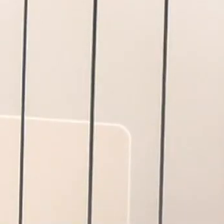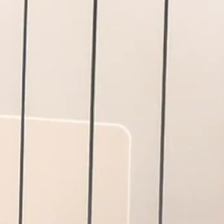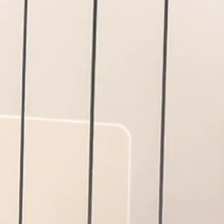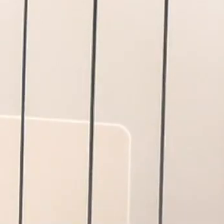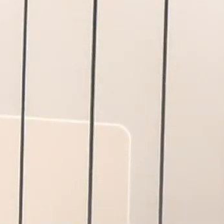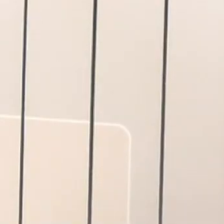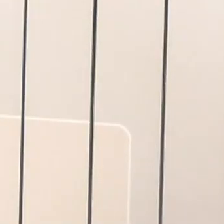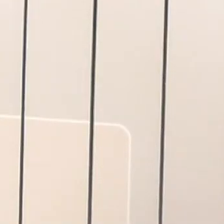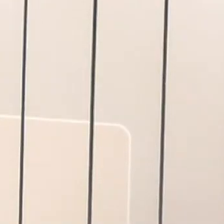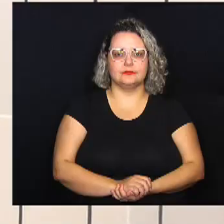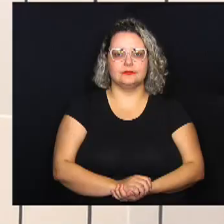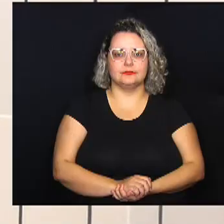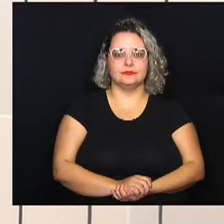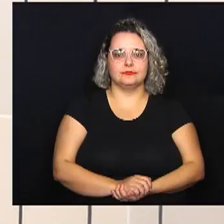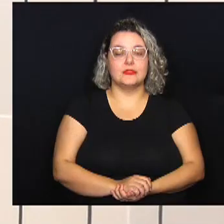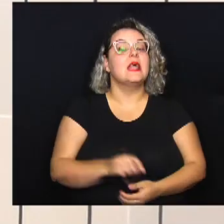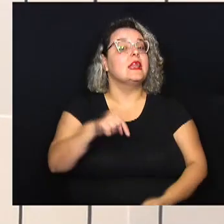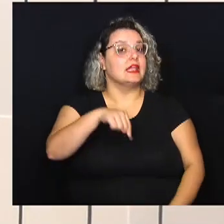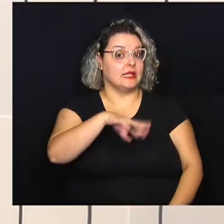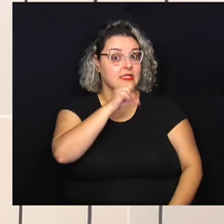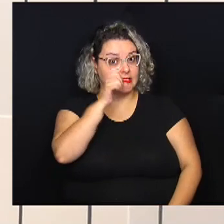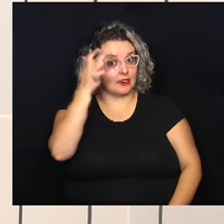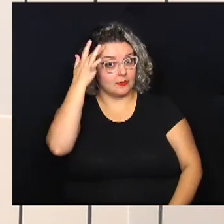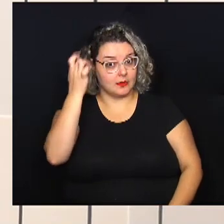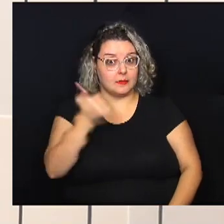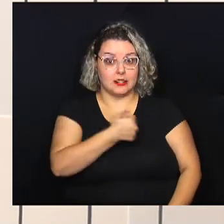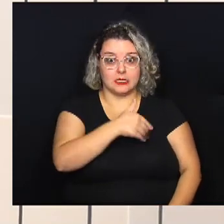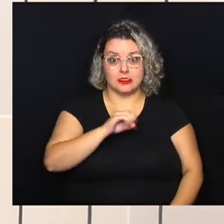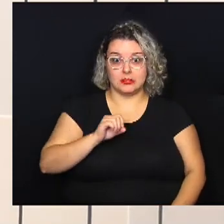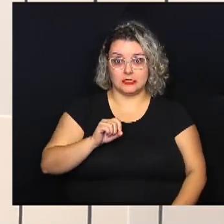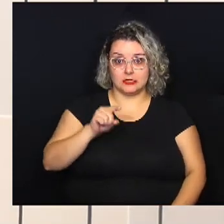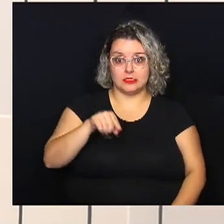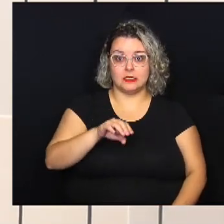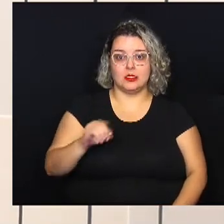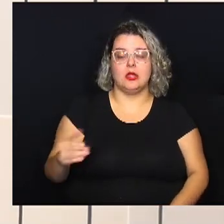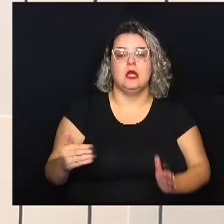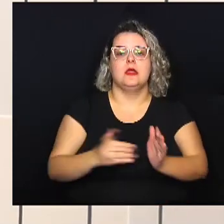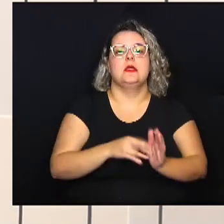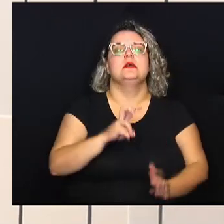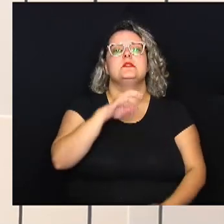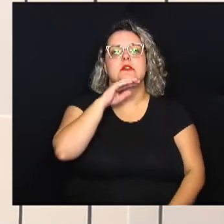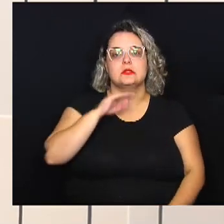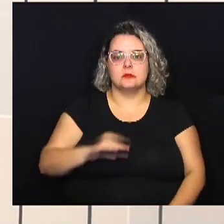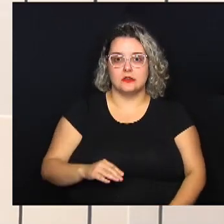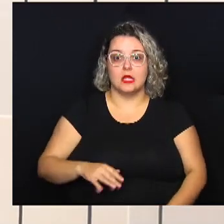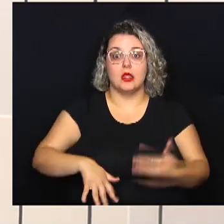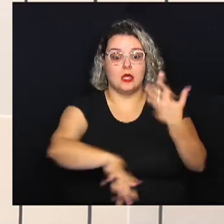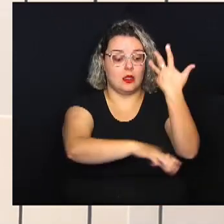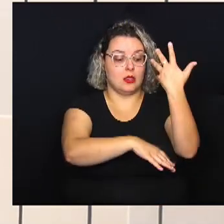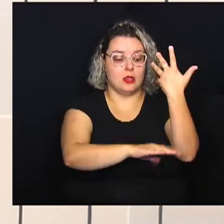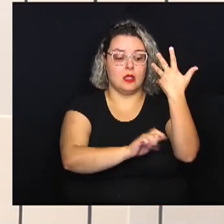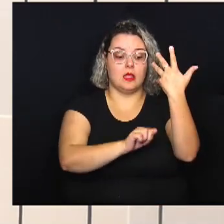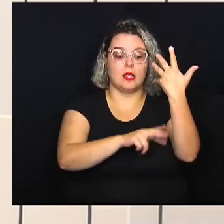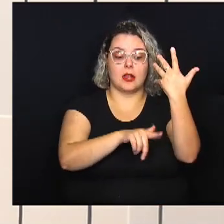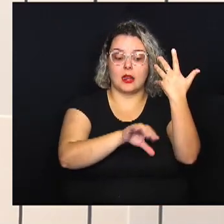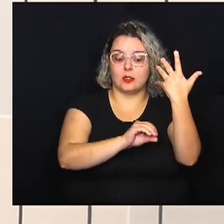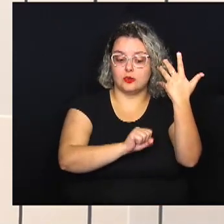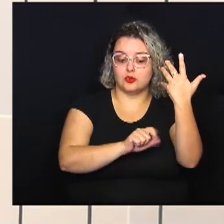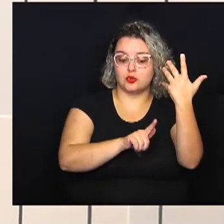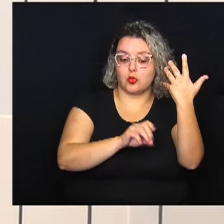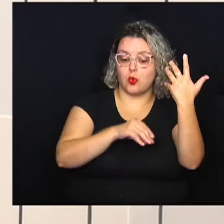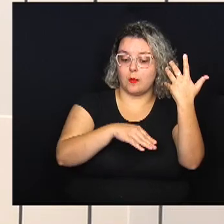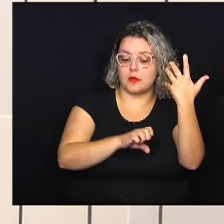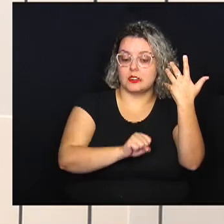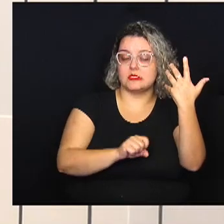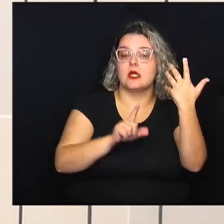E neste sábado, amanhã, das 10 horas da manhã às 5 horas da tarde, na Praça Carlos Gomes, acontece